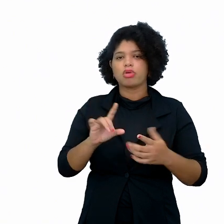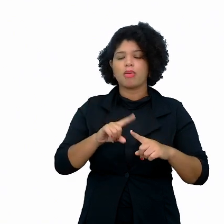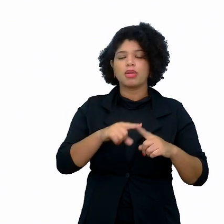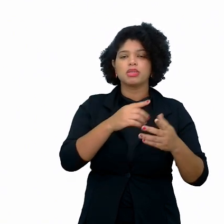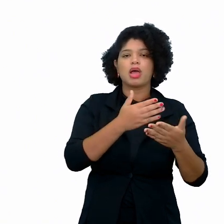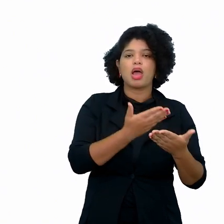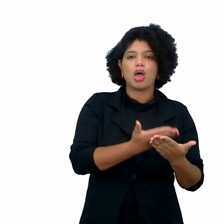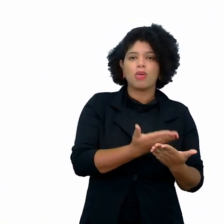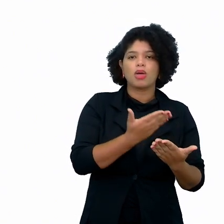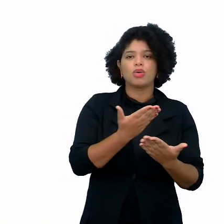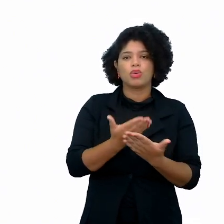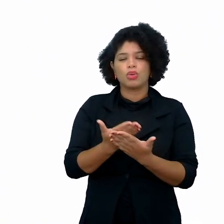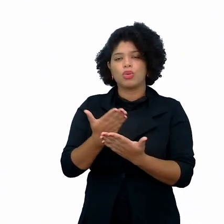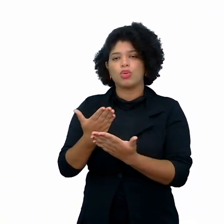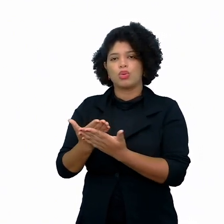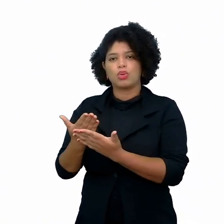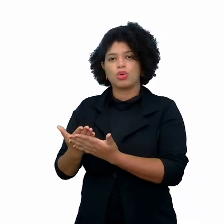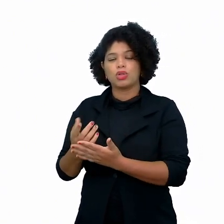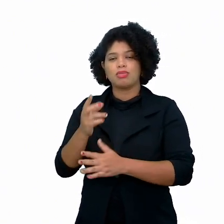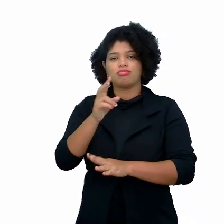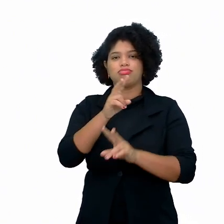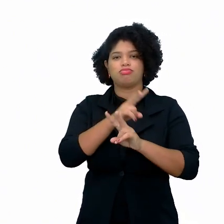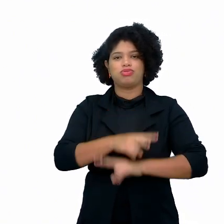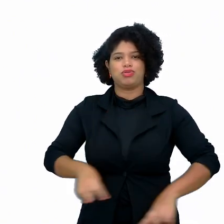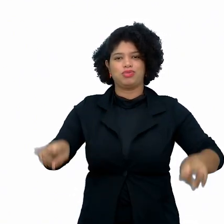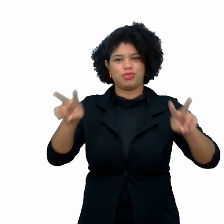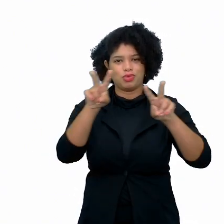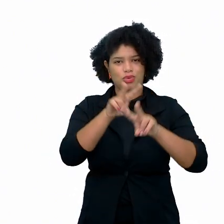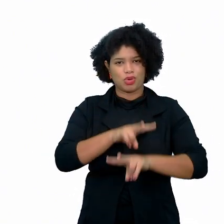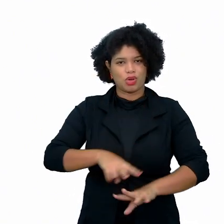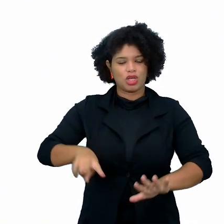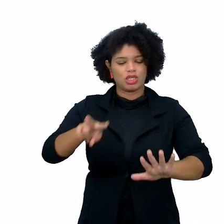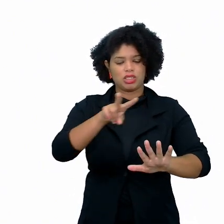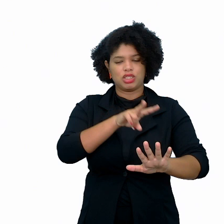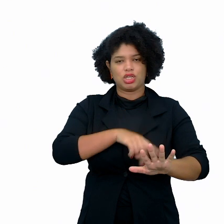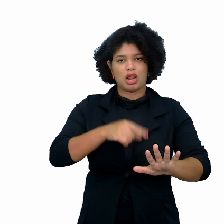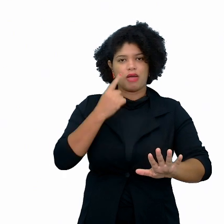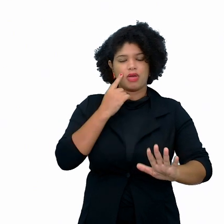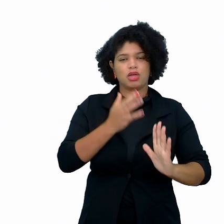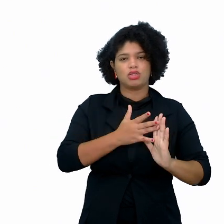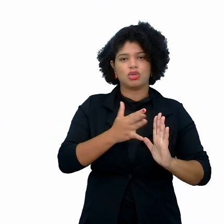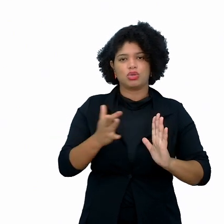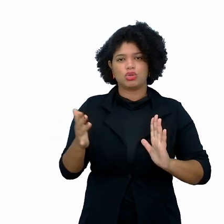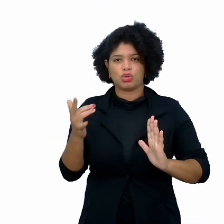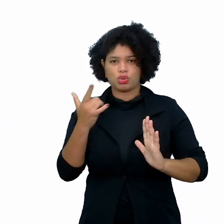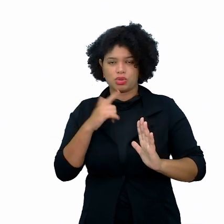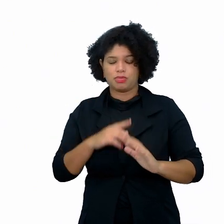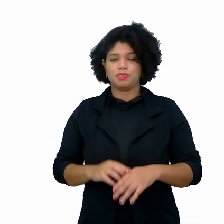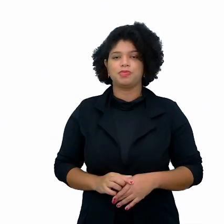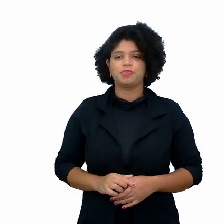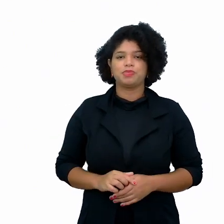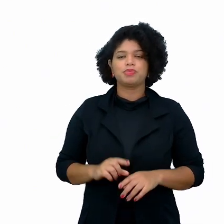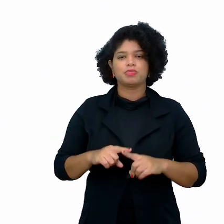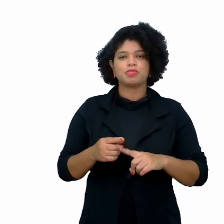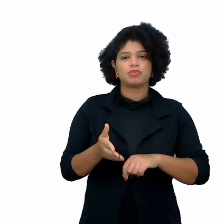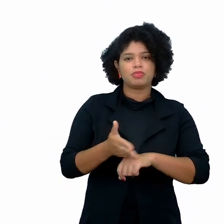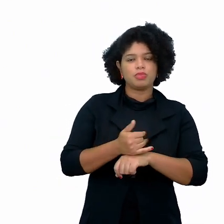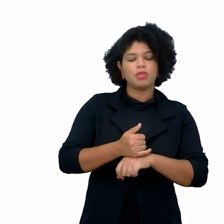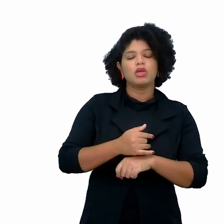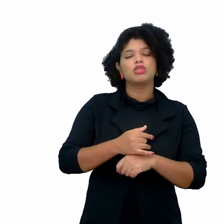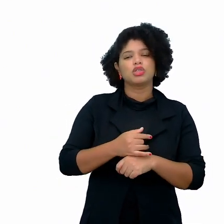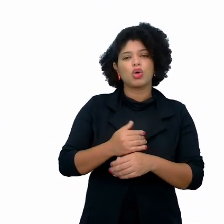aulas de modo a termos um panorama geral do que se propõe na sequência. Antes de iniciar as atividades